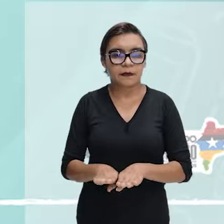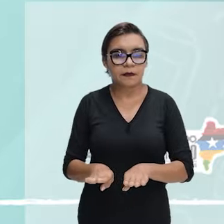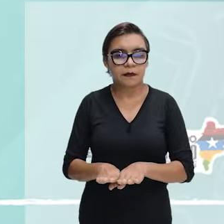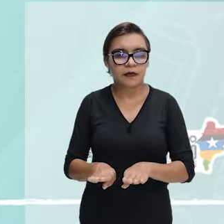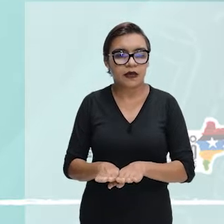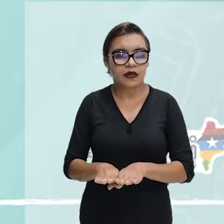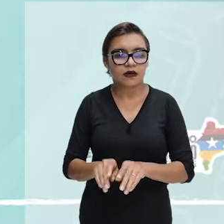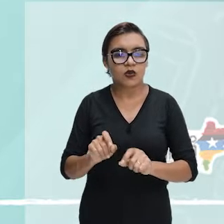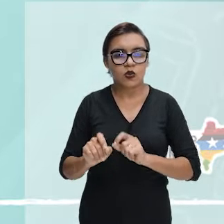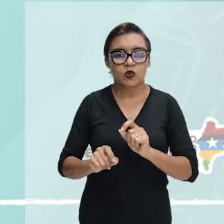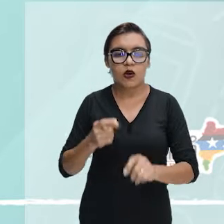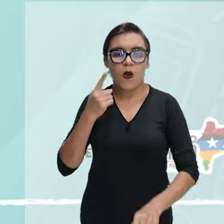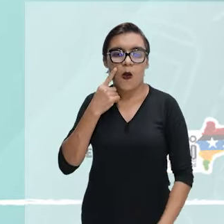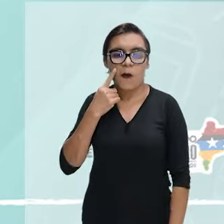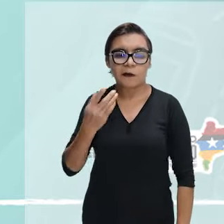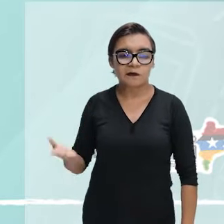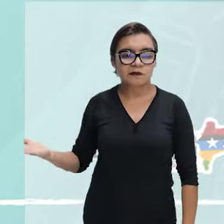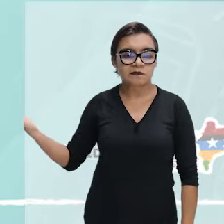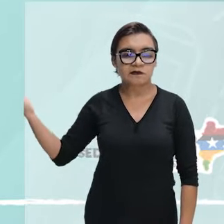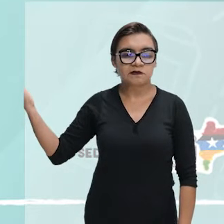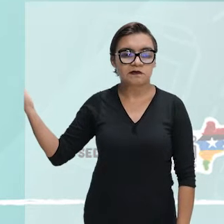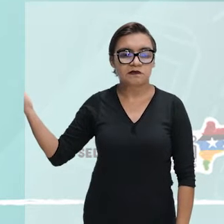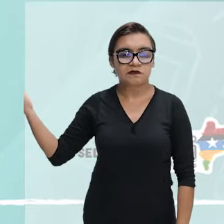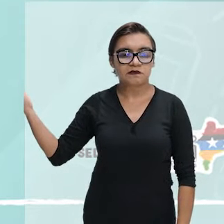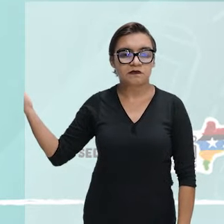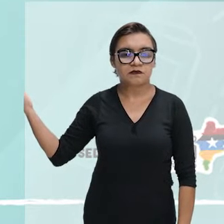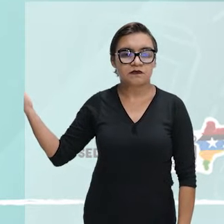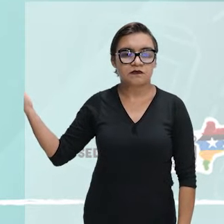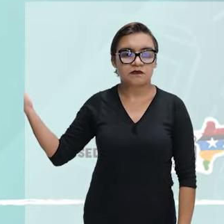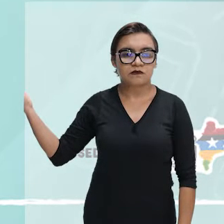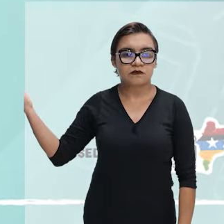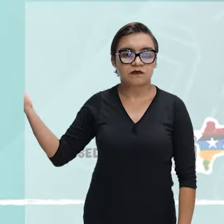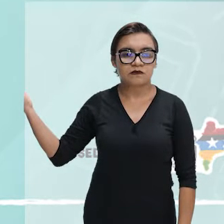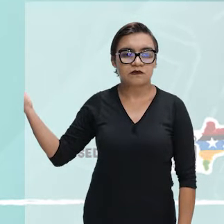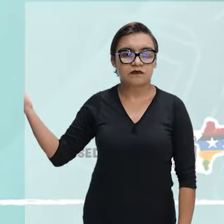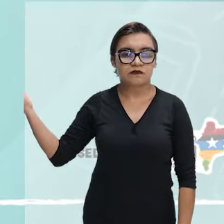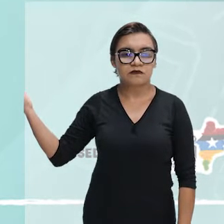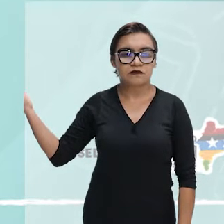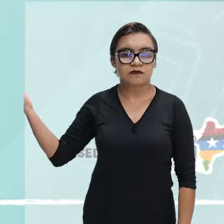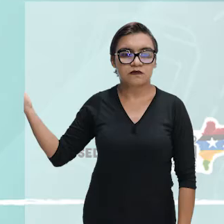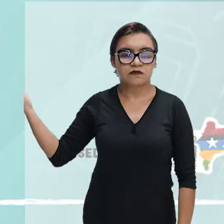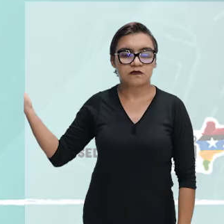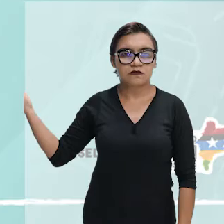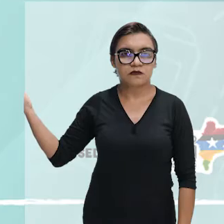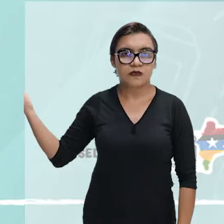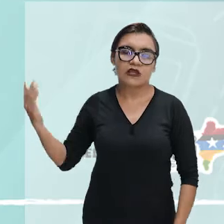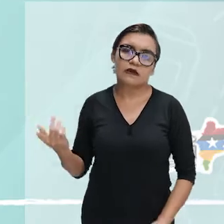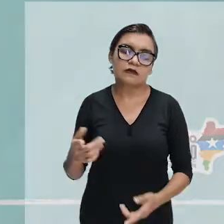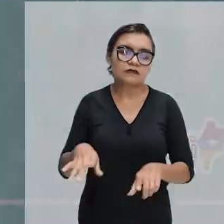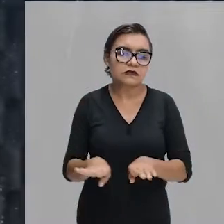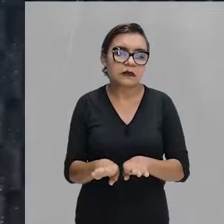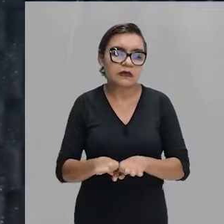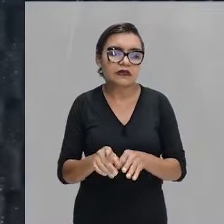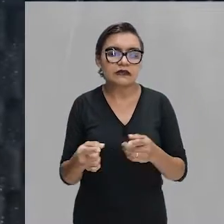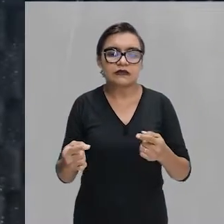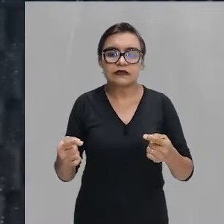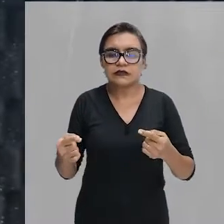Molestar-se, incomodar-se. Nós usamos molestar também para incômodo em português,